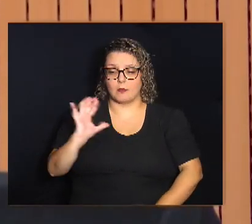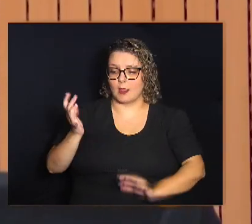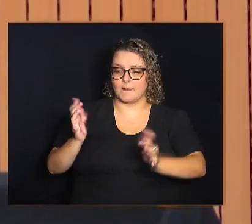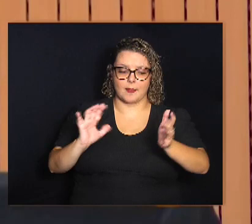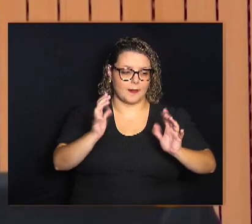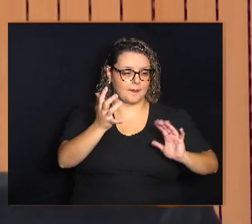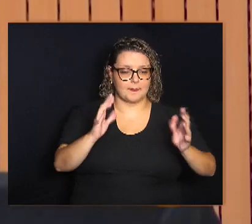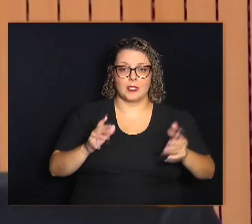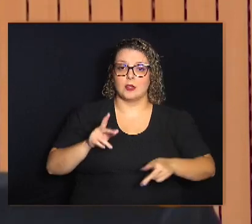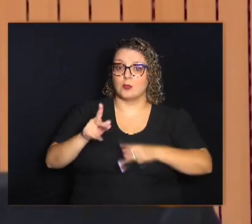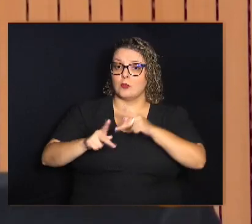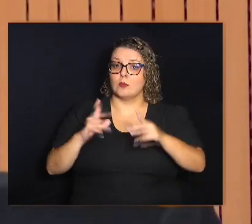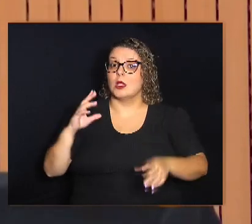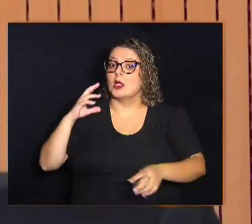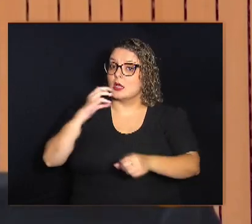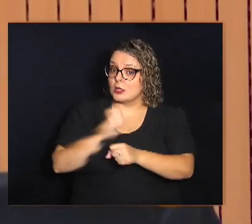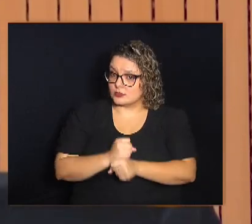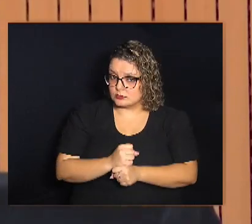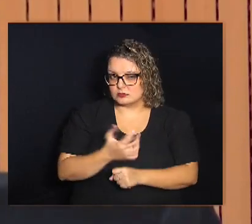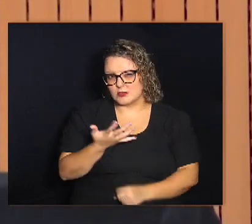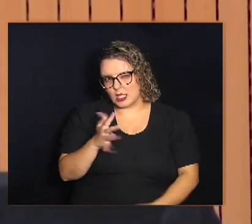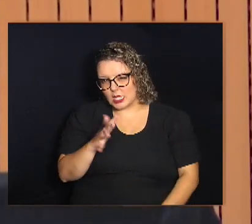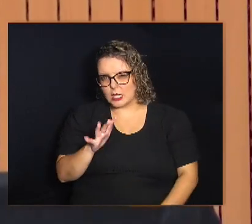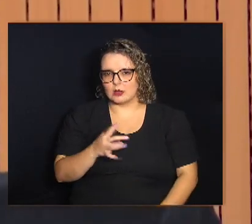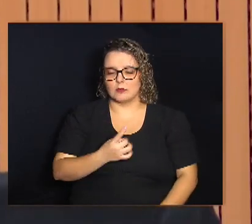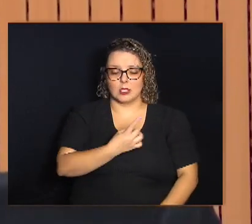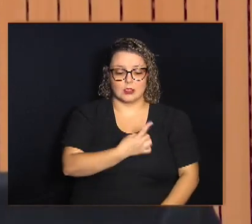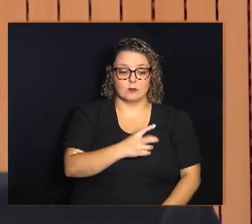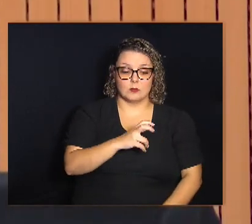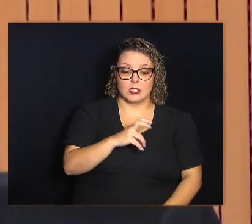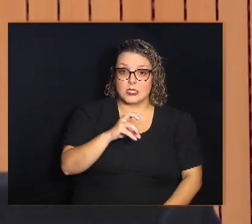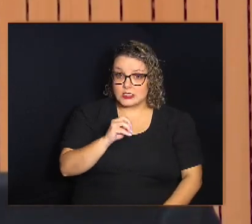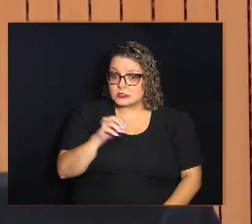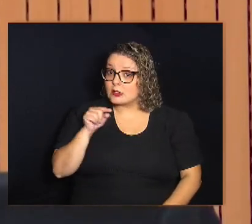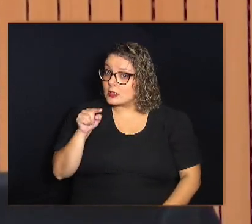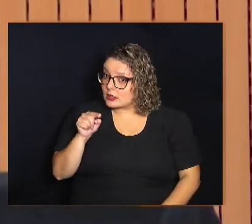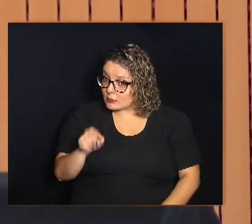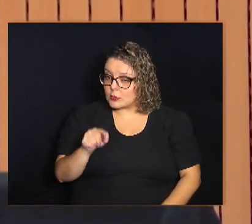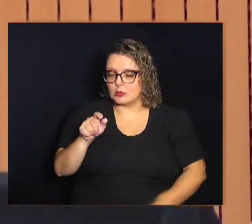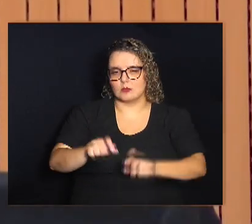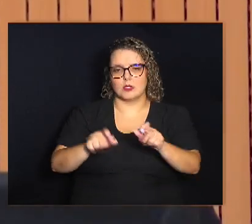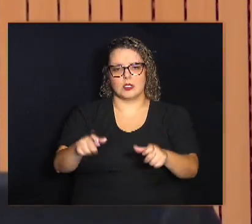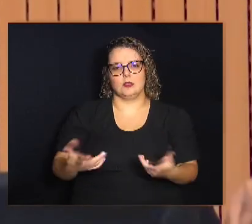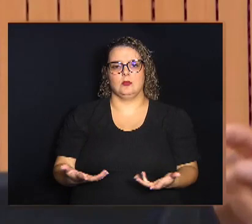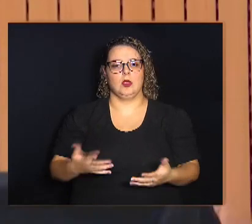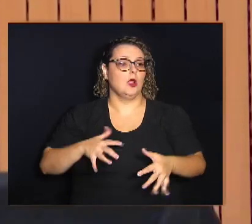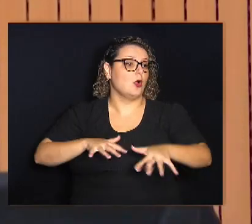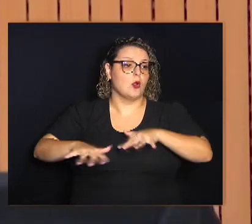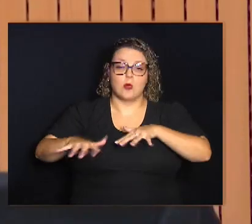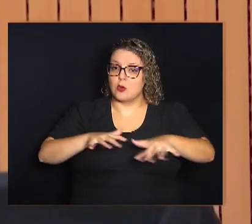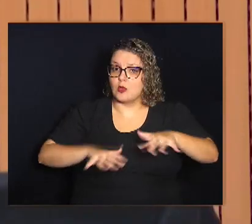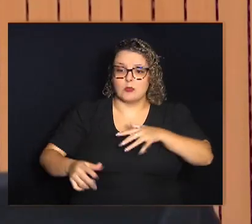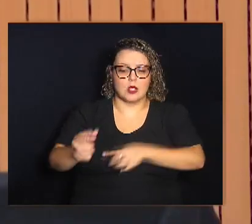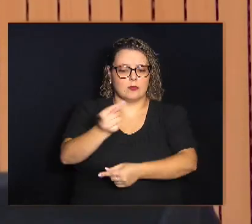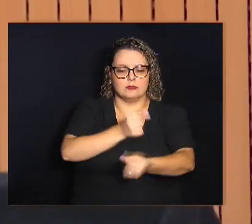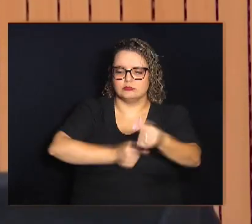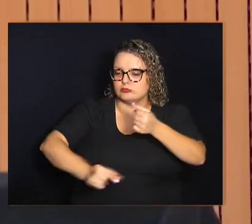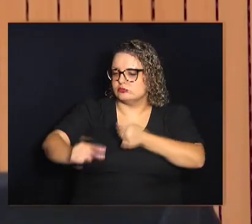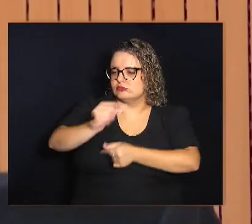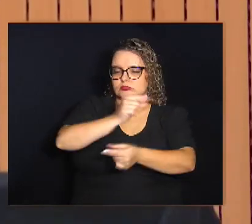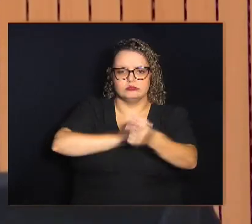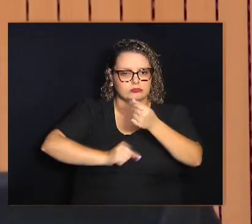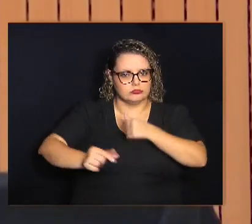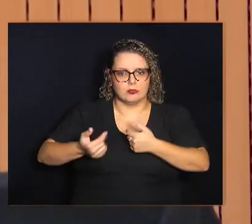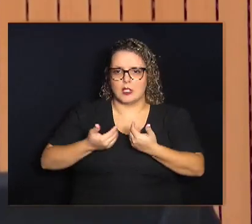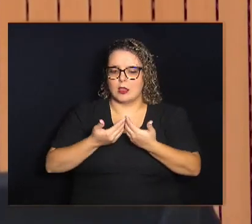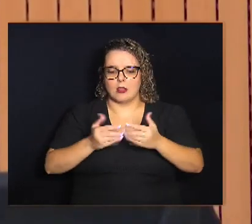um público total de cerca de 150 mil pessoas, que movimentaram bastante a economia, geraram